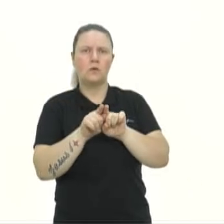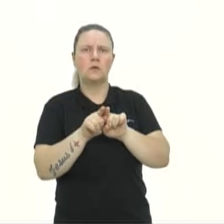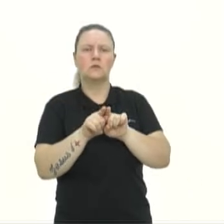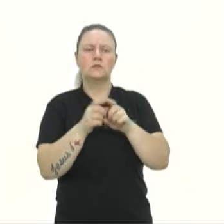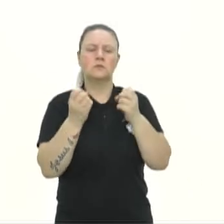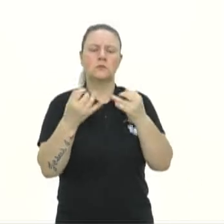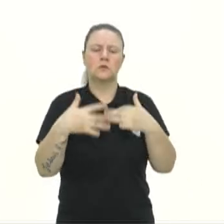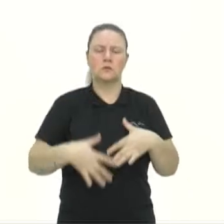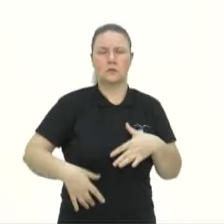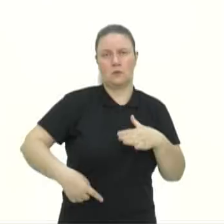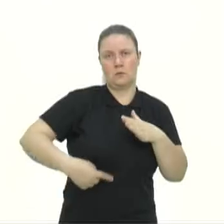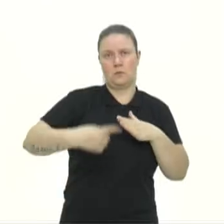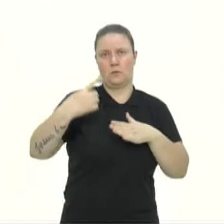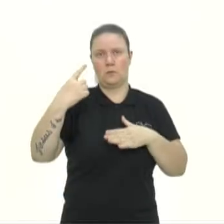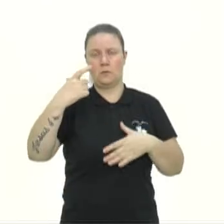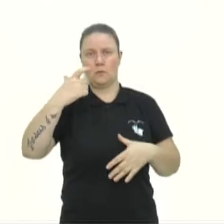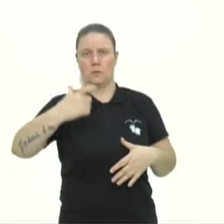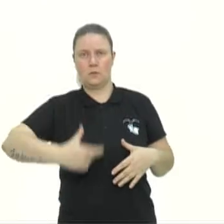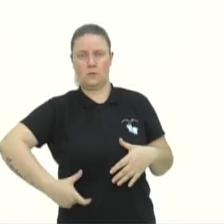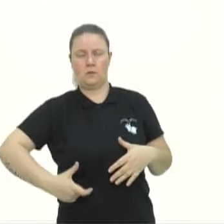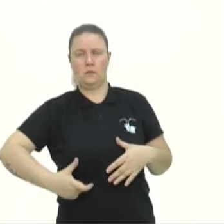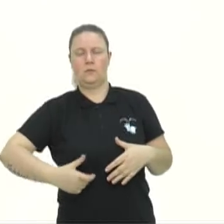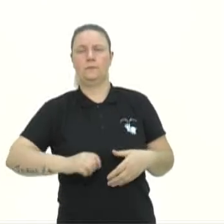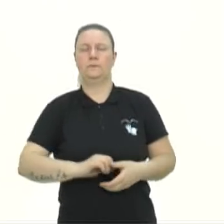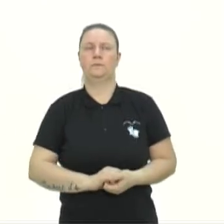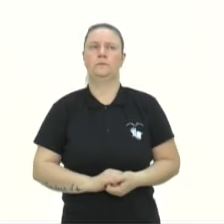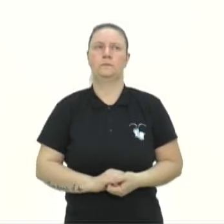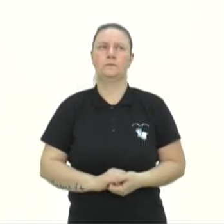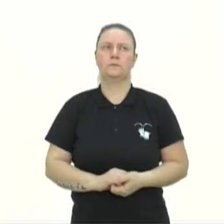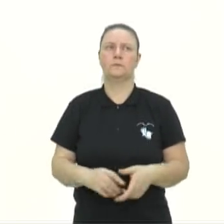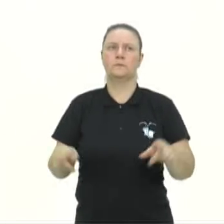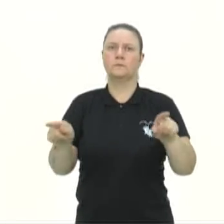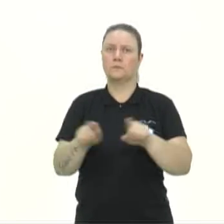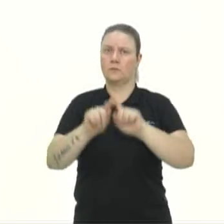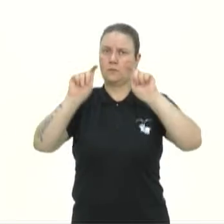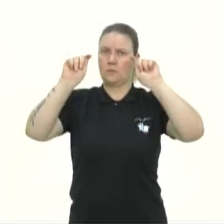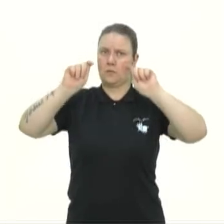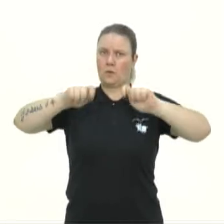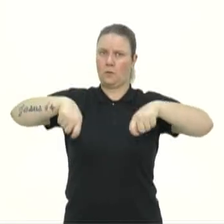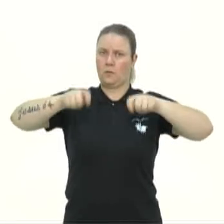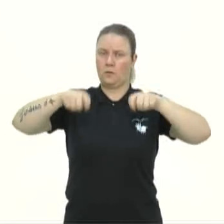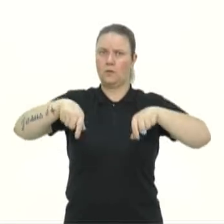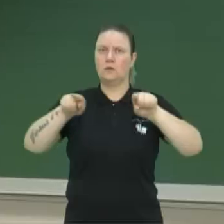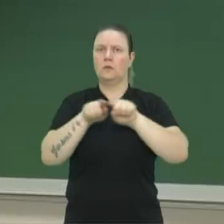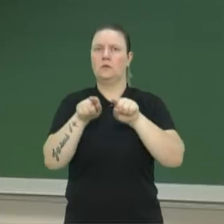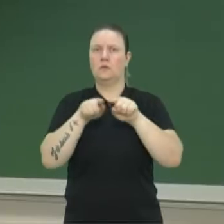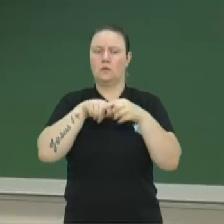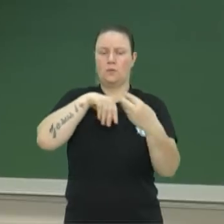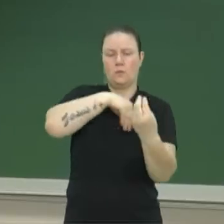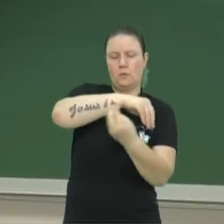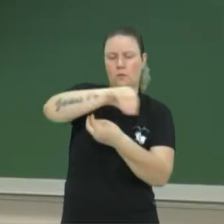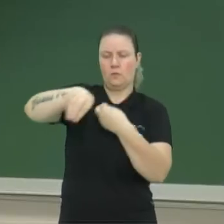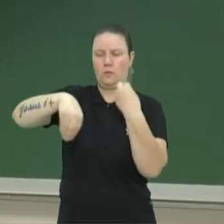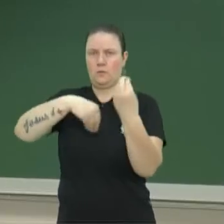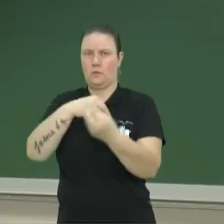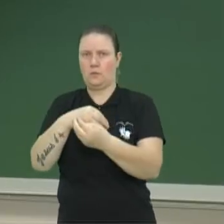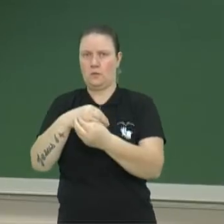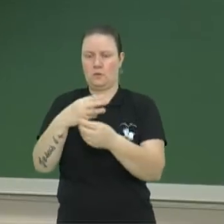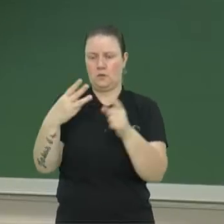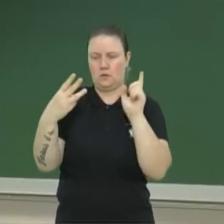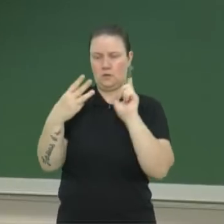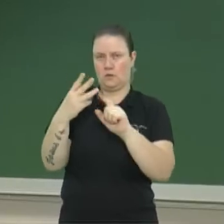em primeira pessoa. Então, nesse caso aqui, nós podemos ter, né, uma mistura de